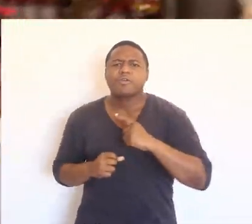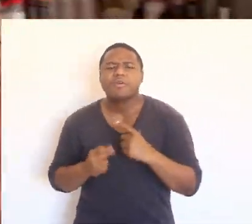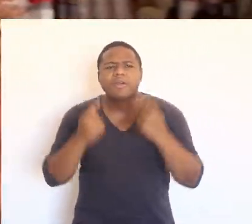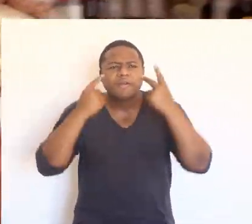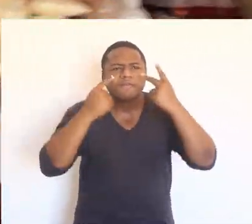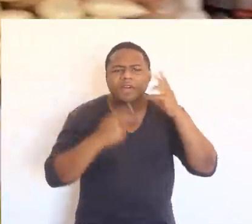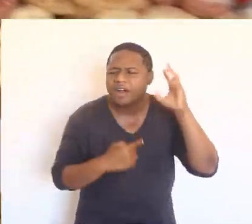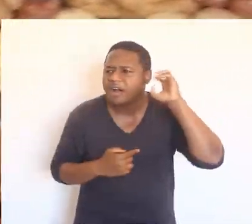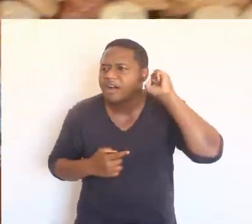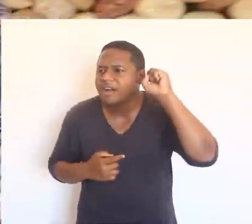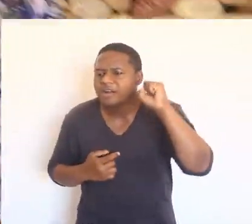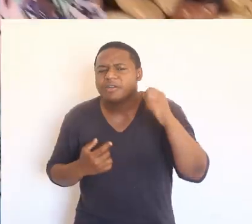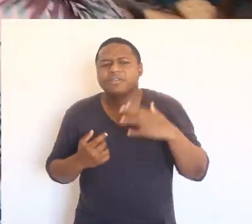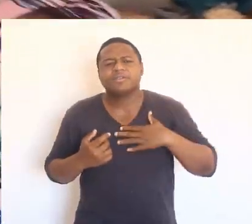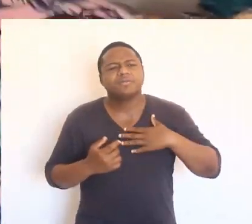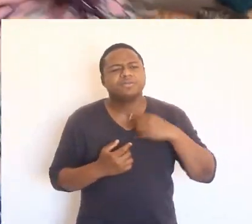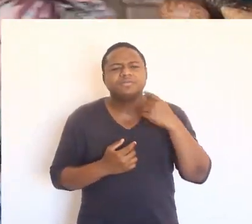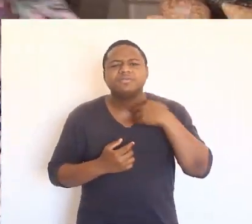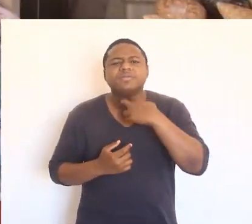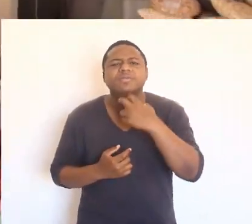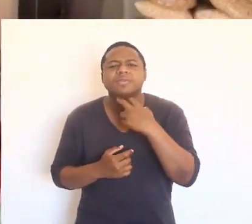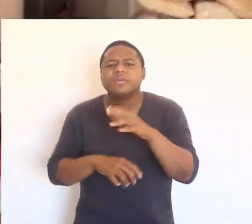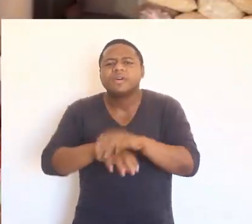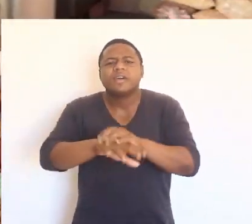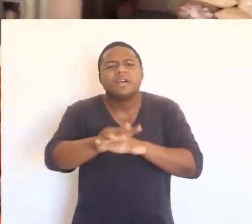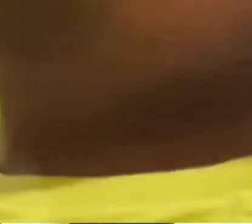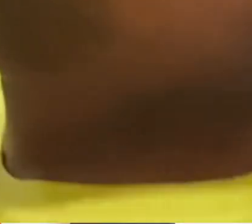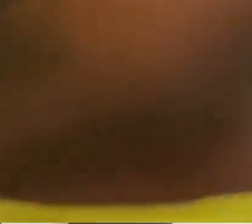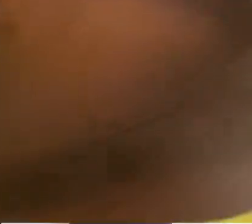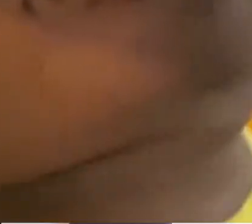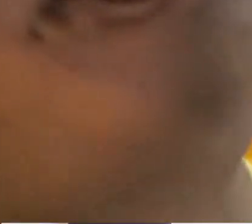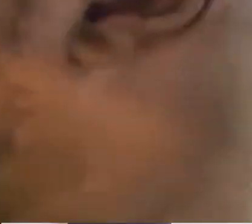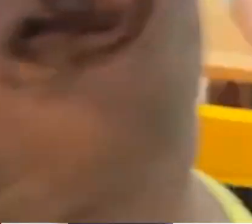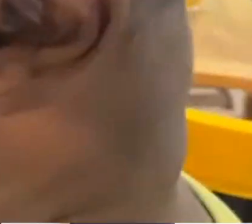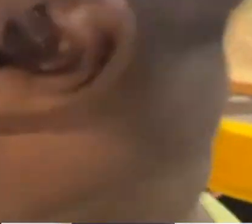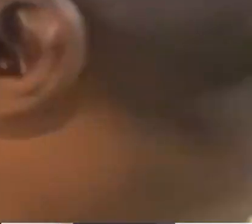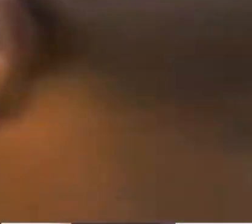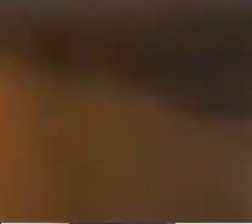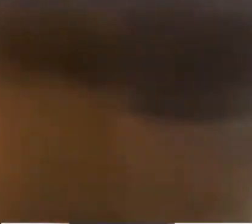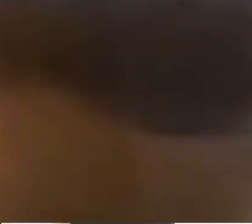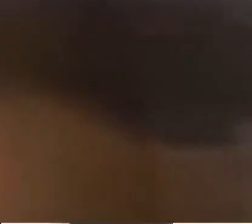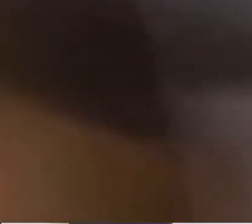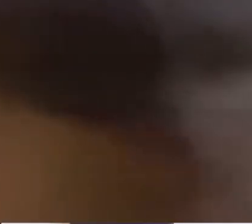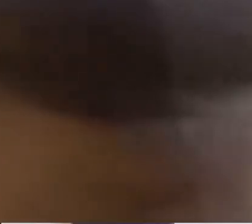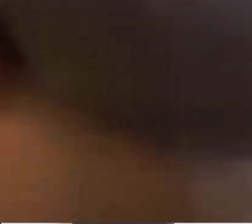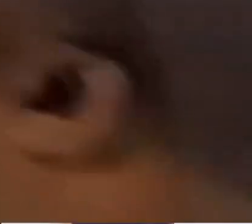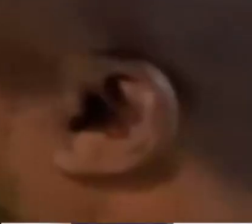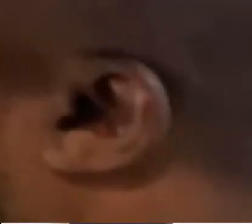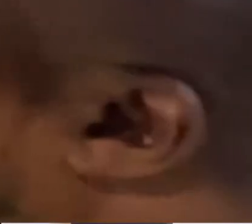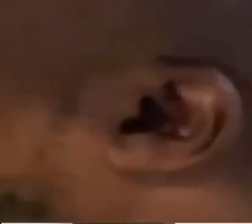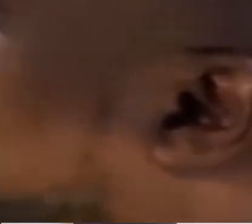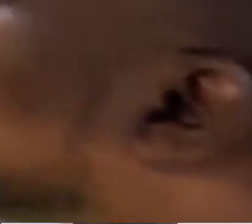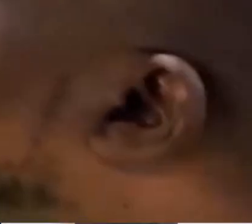vi não alcancei suas mãos, e cada um seguiu